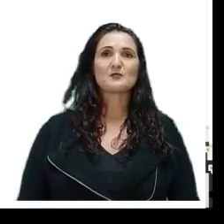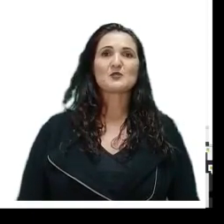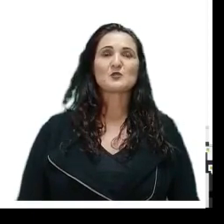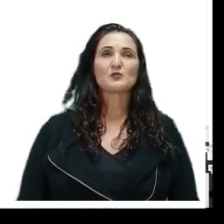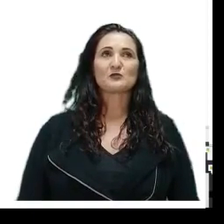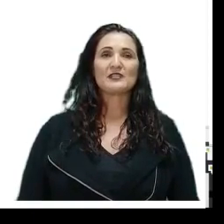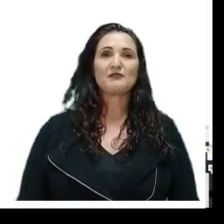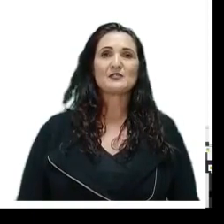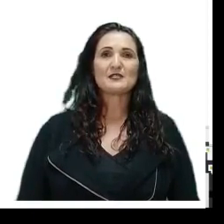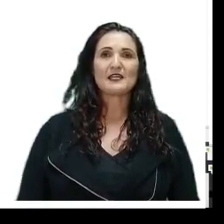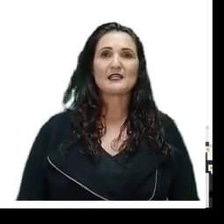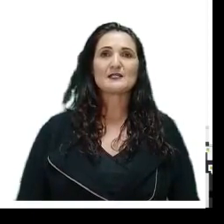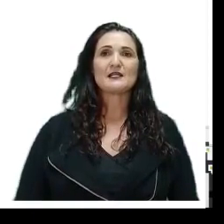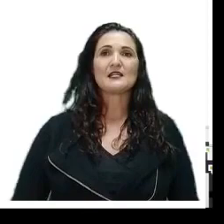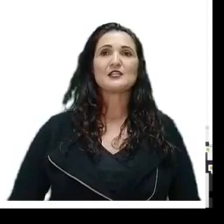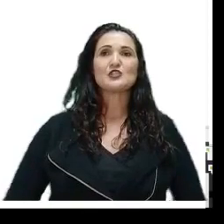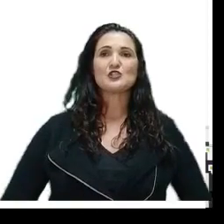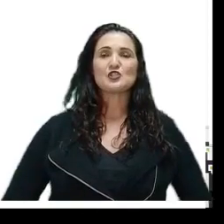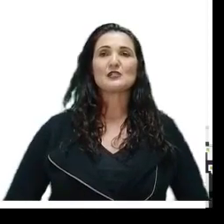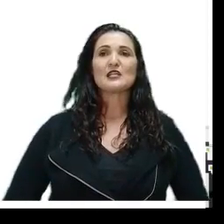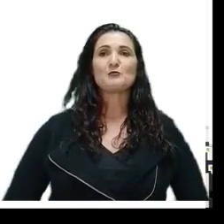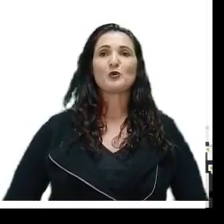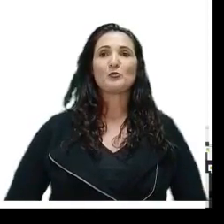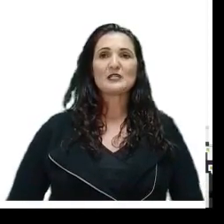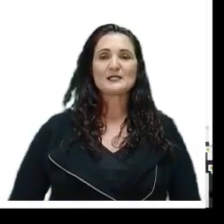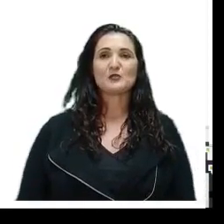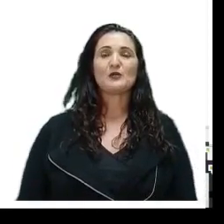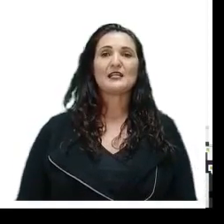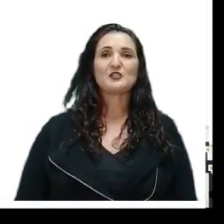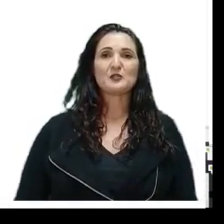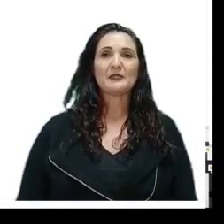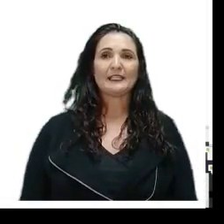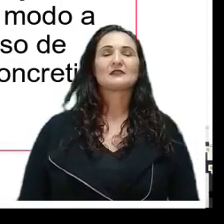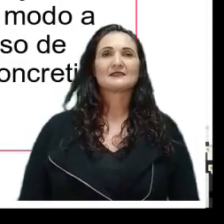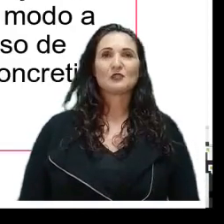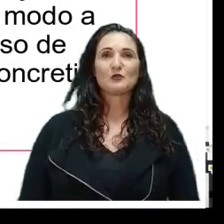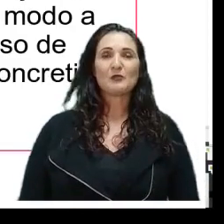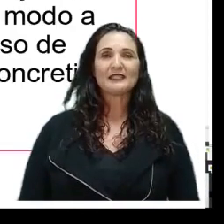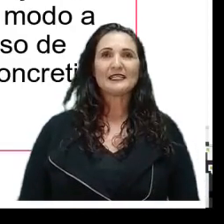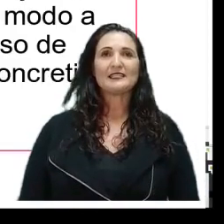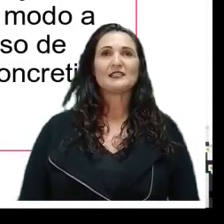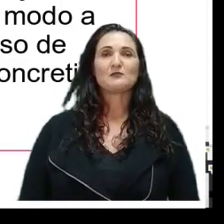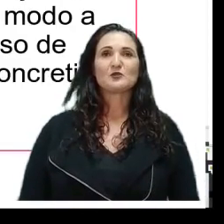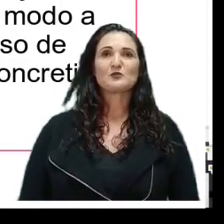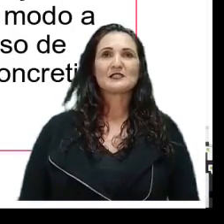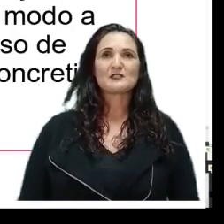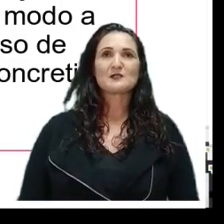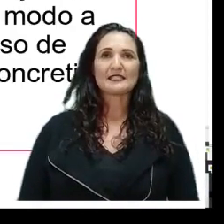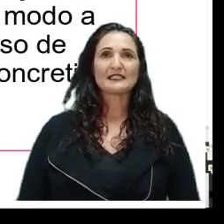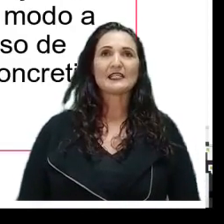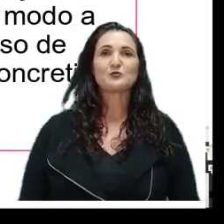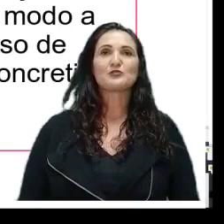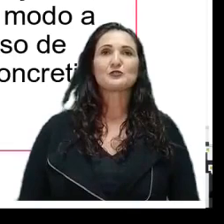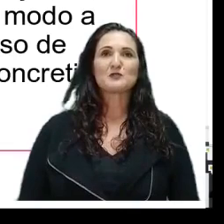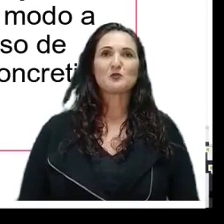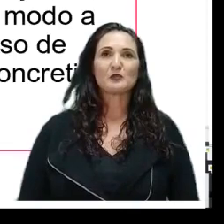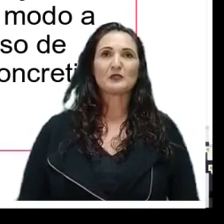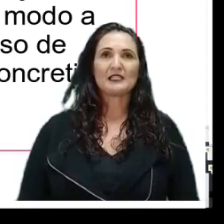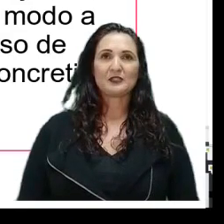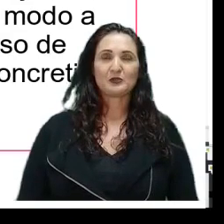idosas, pessoas com deficiência, indígena e população LGBT. Com a Portaria 1271